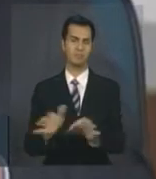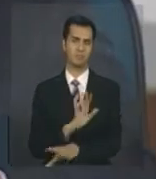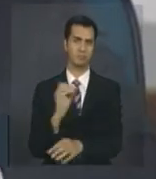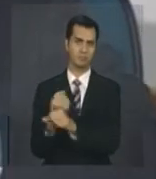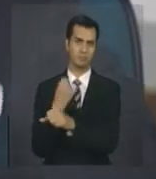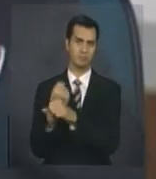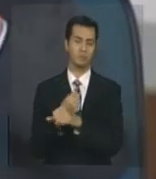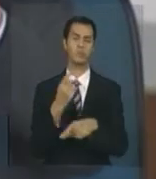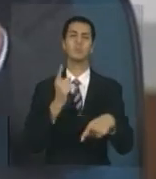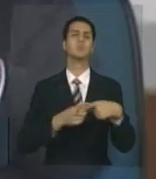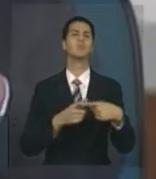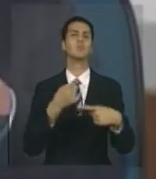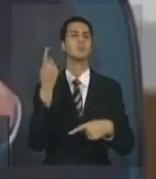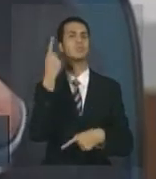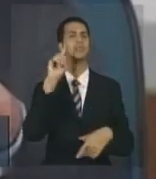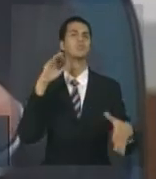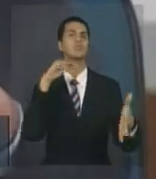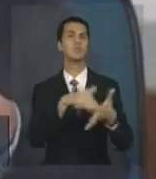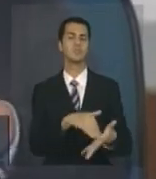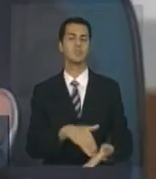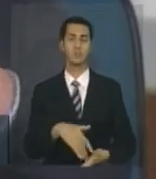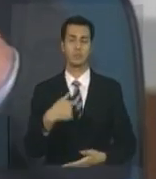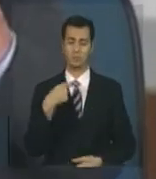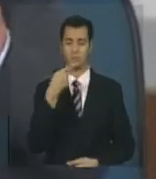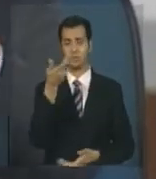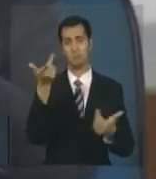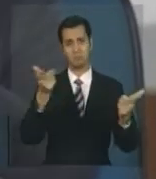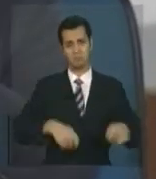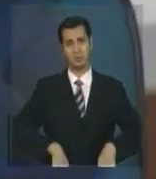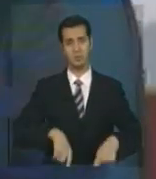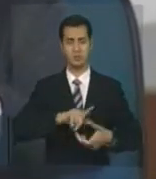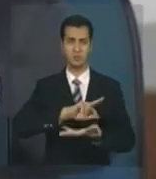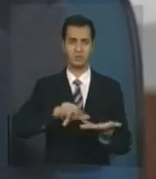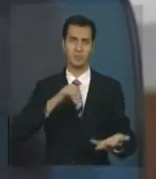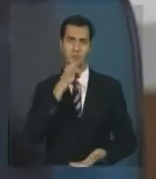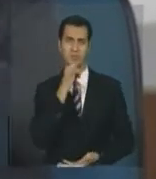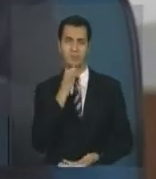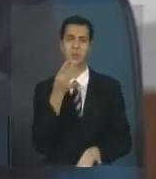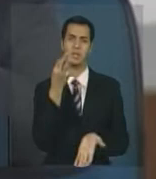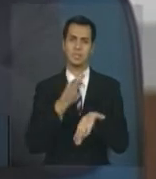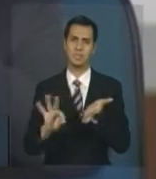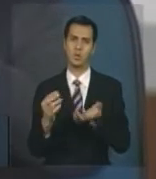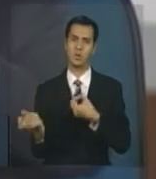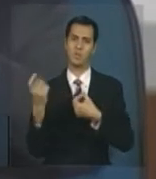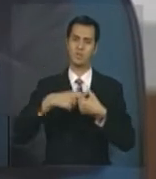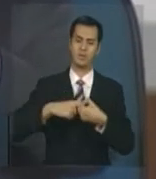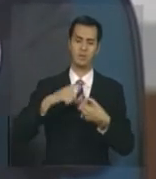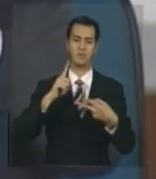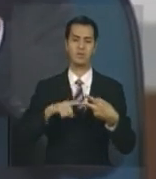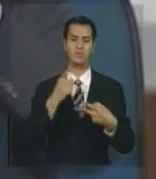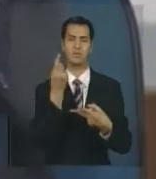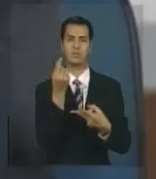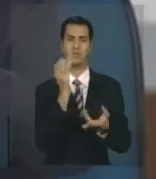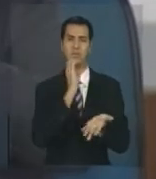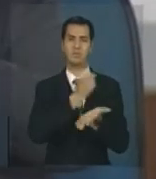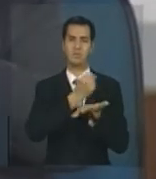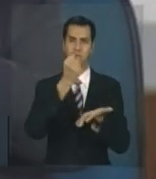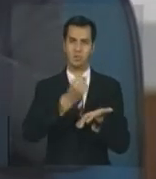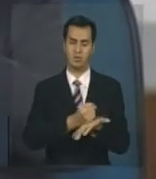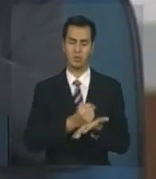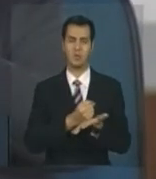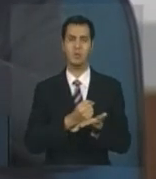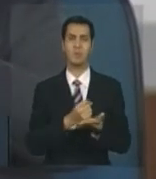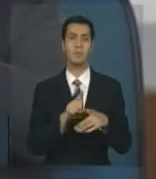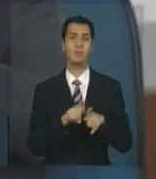atrasa? Posso citar vários exemplos. A gente assina o convênio, faz o empenho, mas reza a